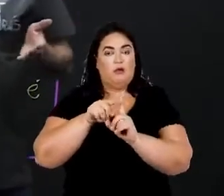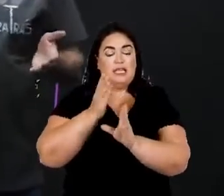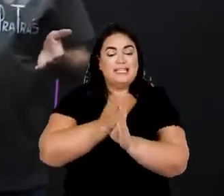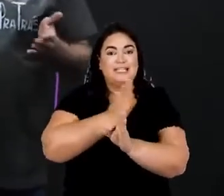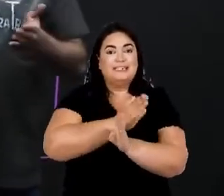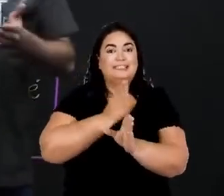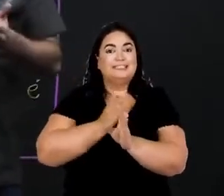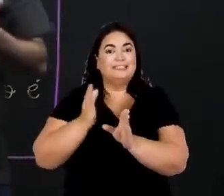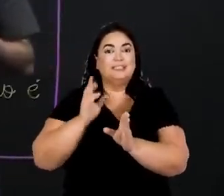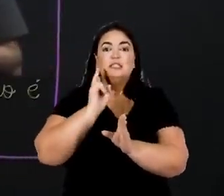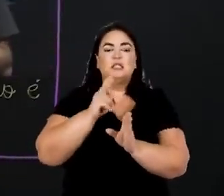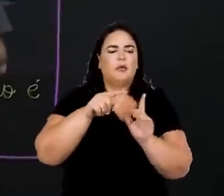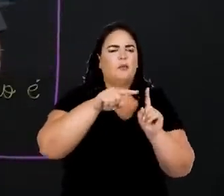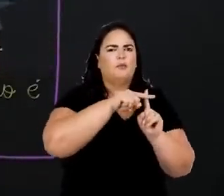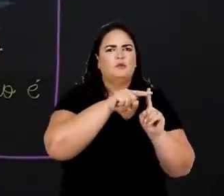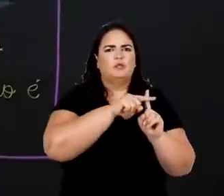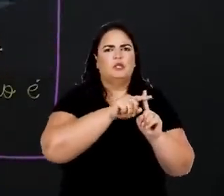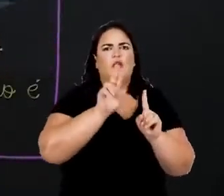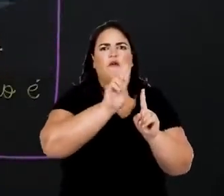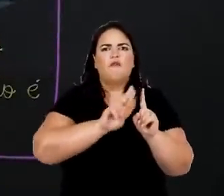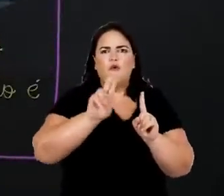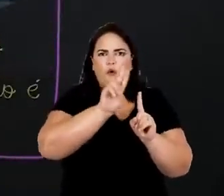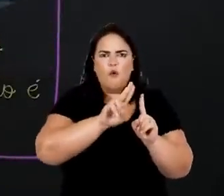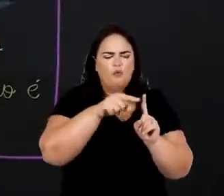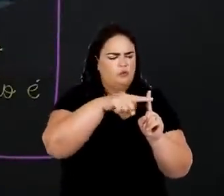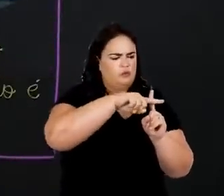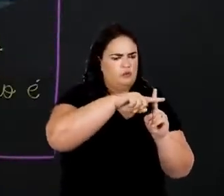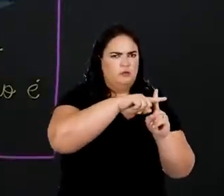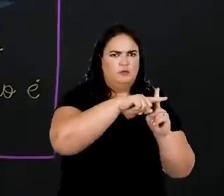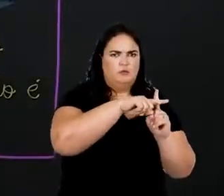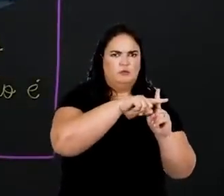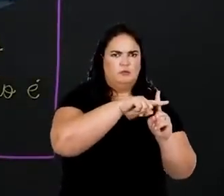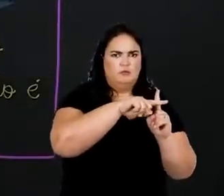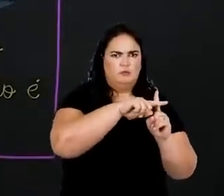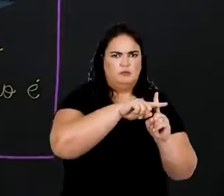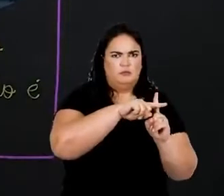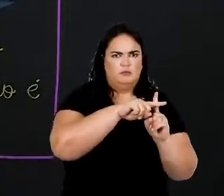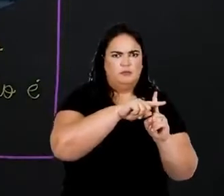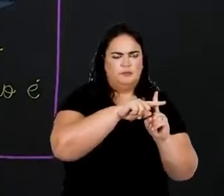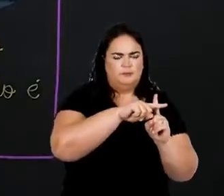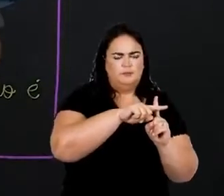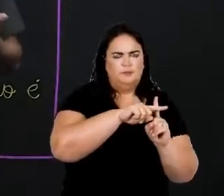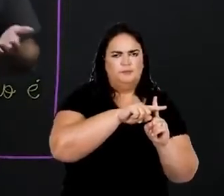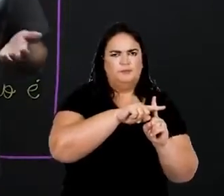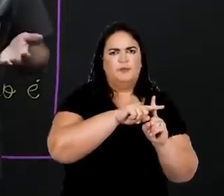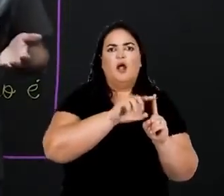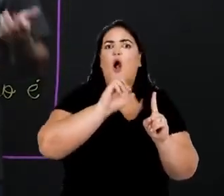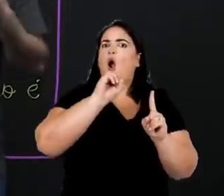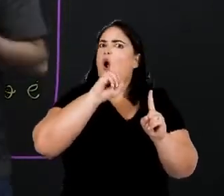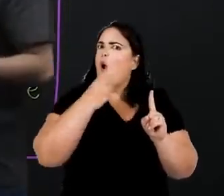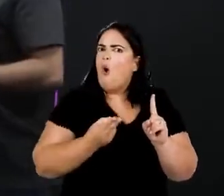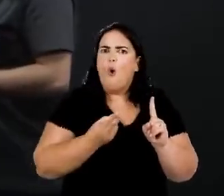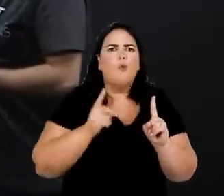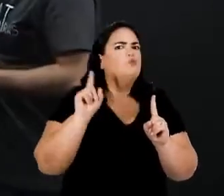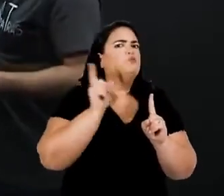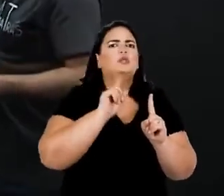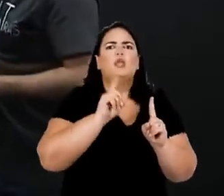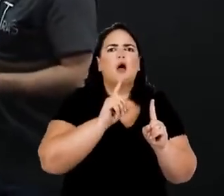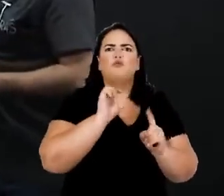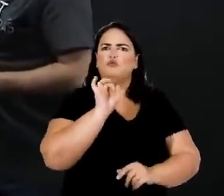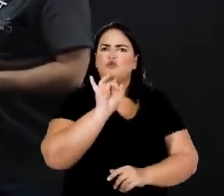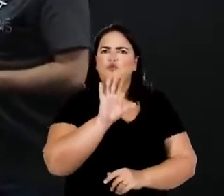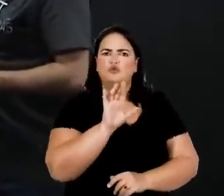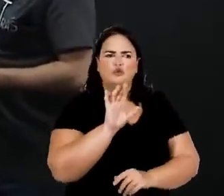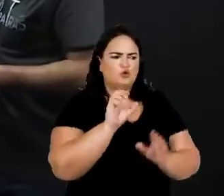eles poderão vir acompanhados do sinal da adição ou do sinal de soma certo ou não aqui